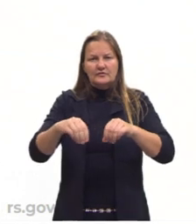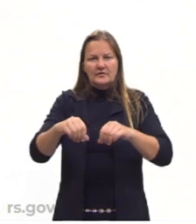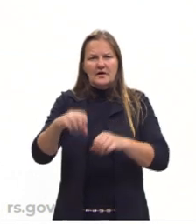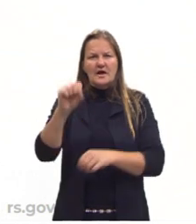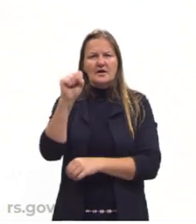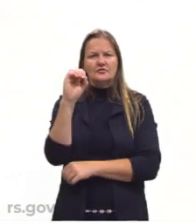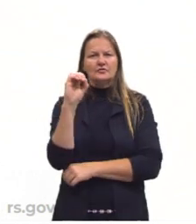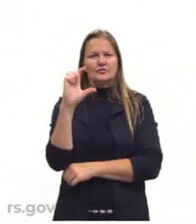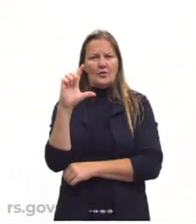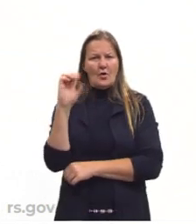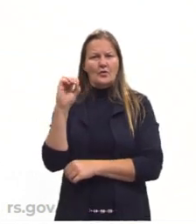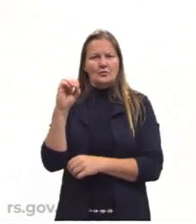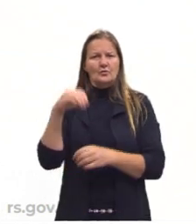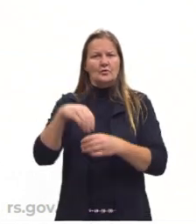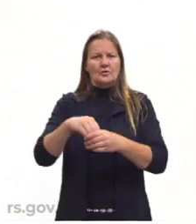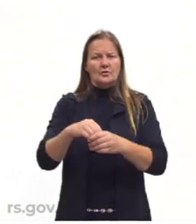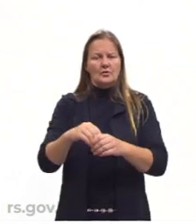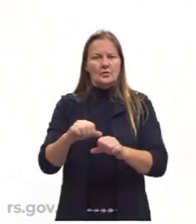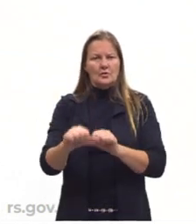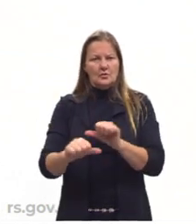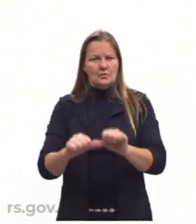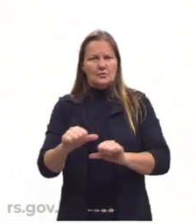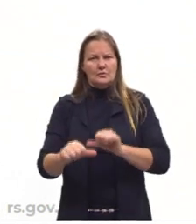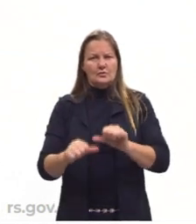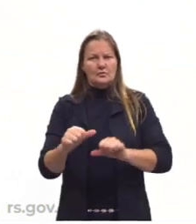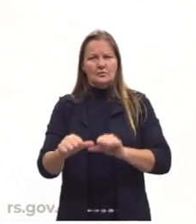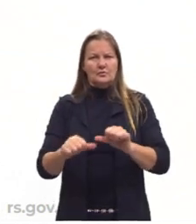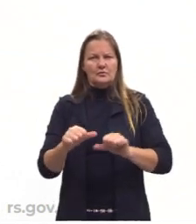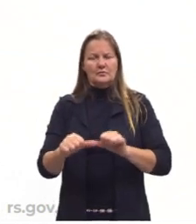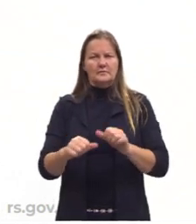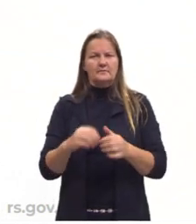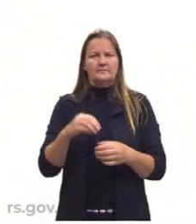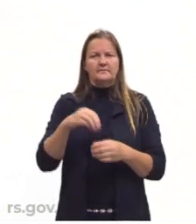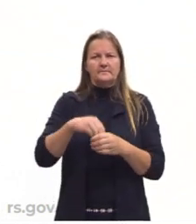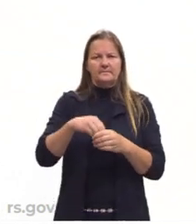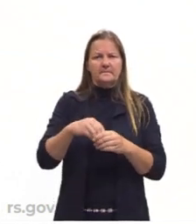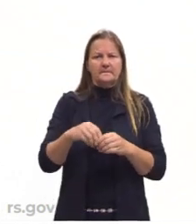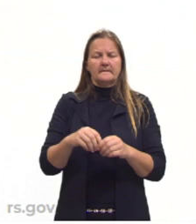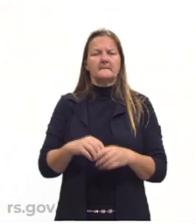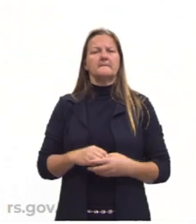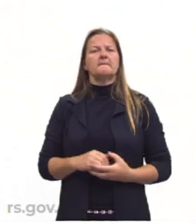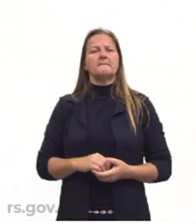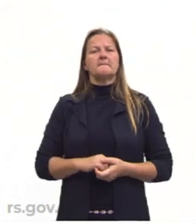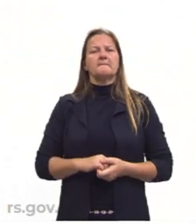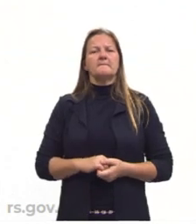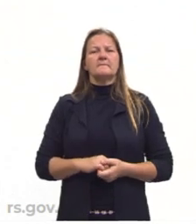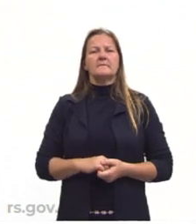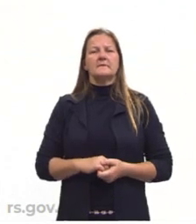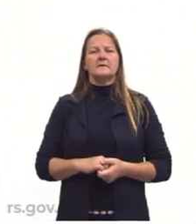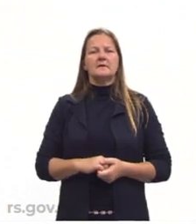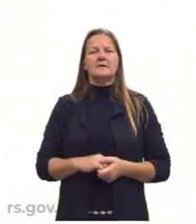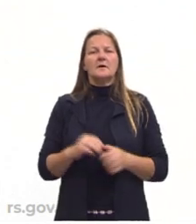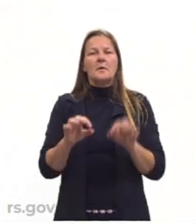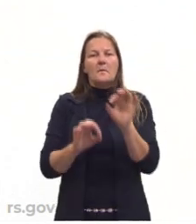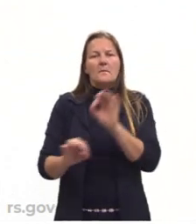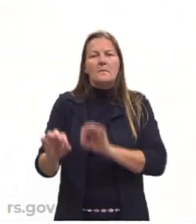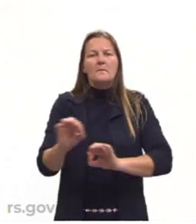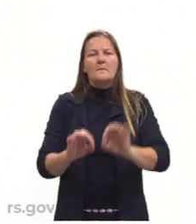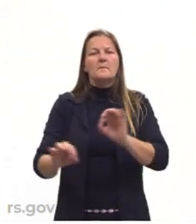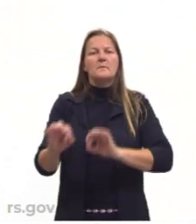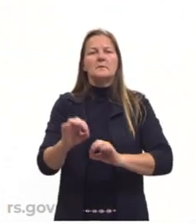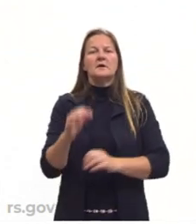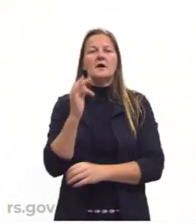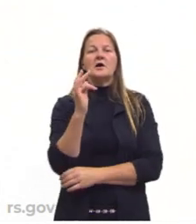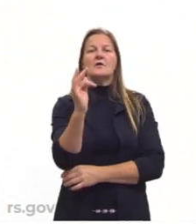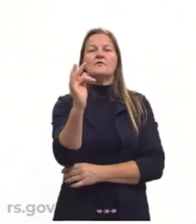meio surreal mas não tu vai incorporar nesse solo aí matéria orgânica tá E vai preparar esse solo